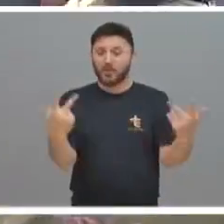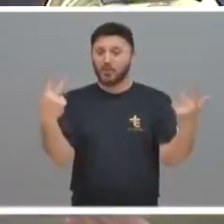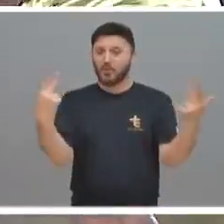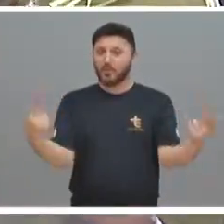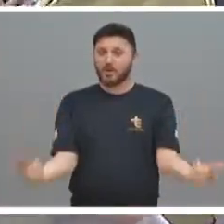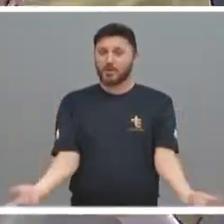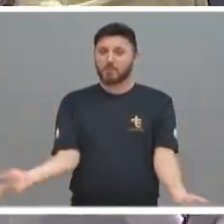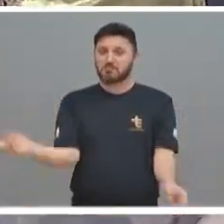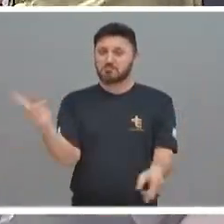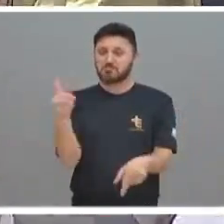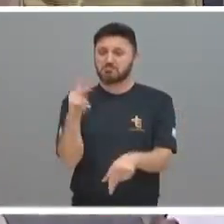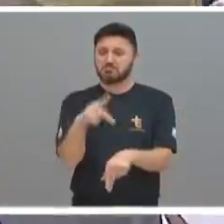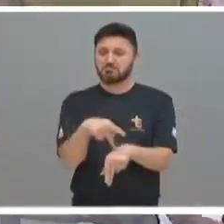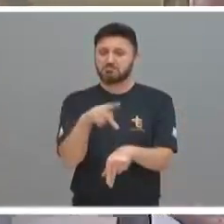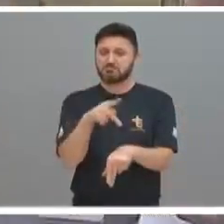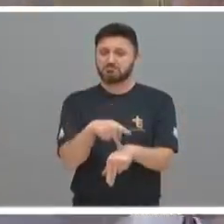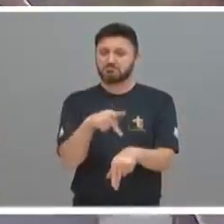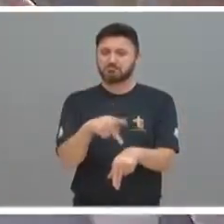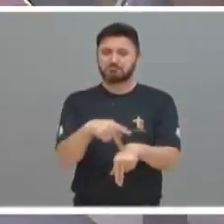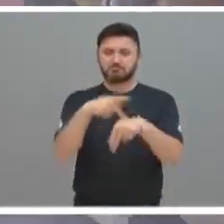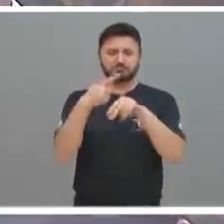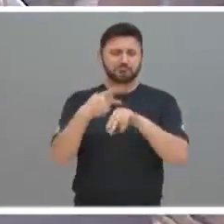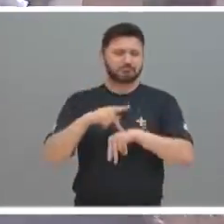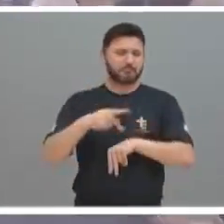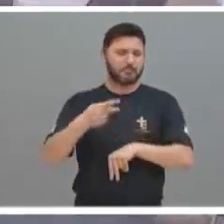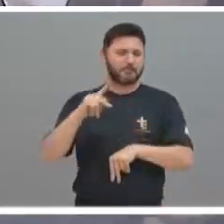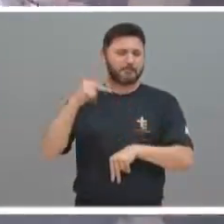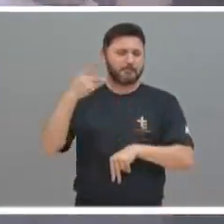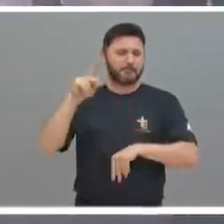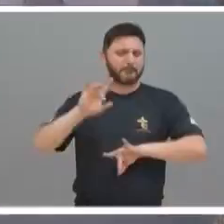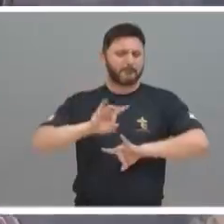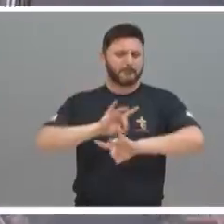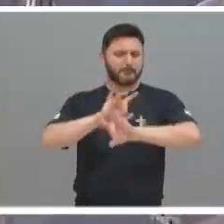palavra é como pedra,